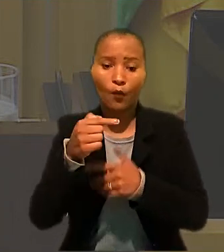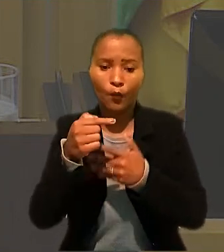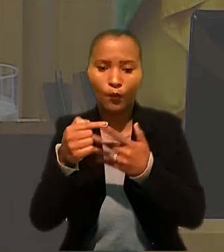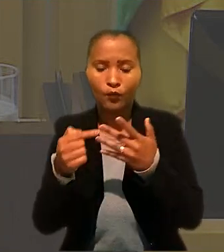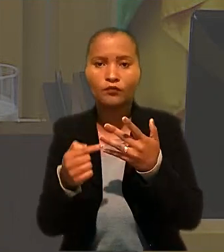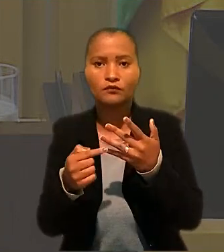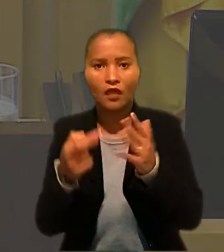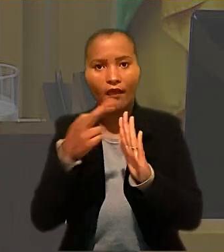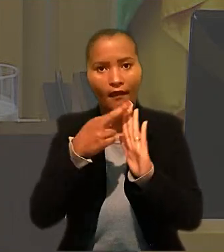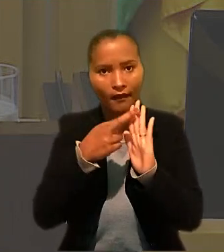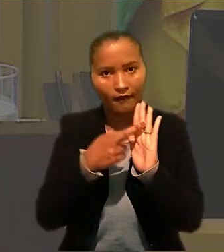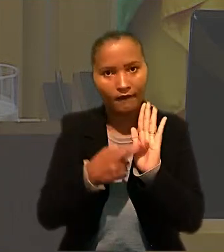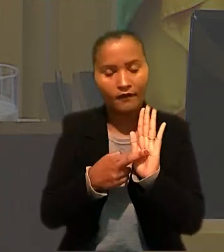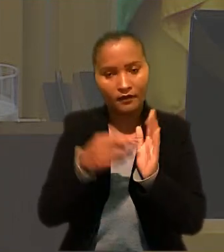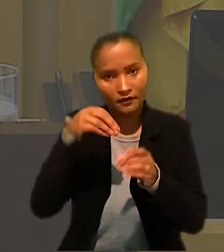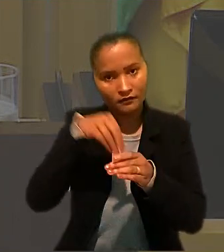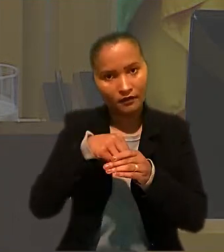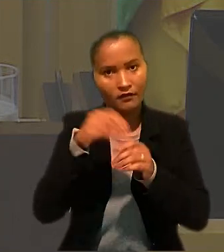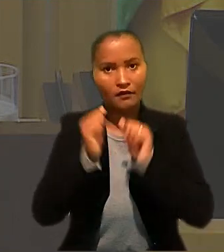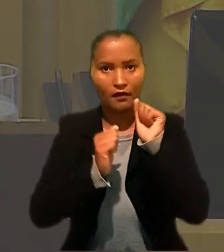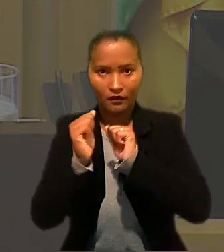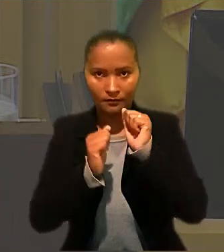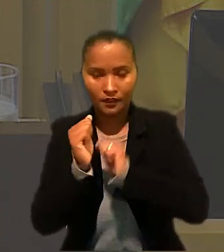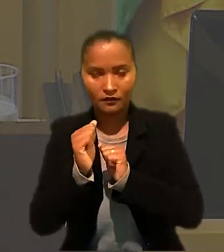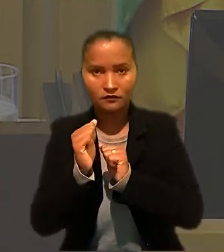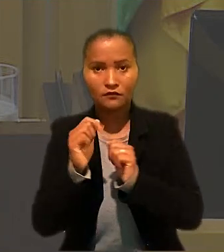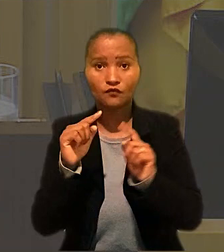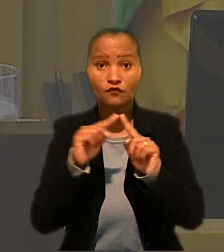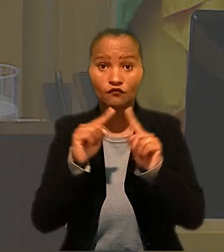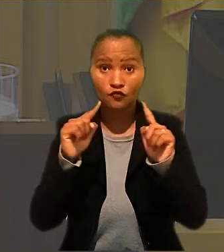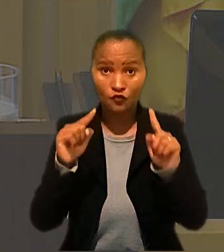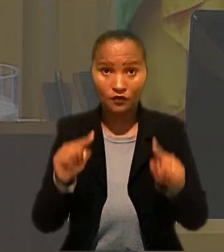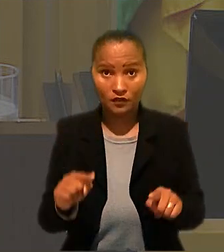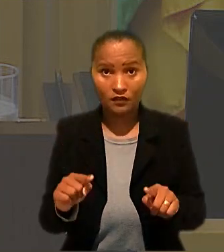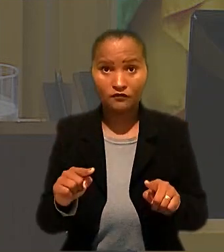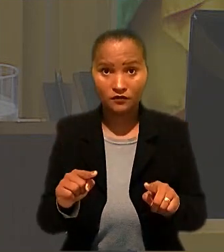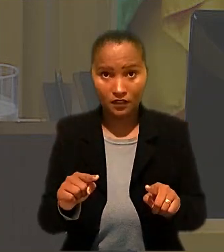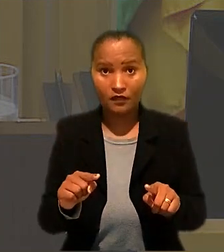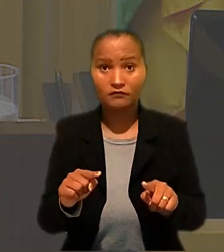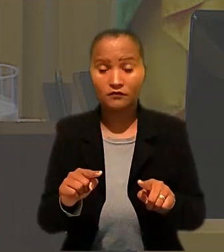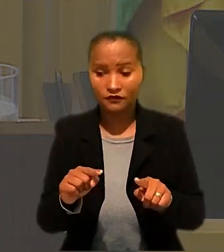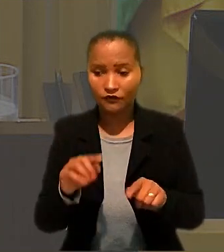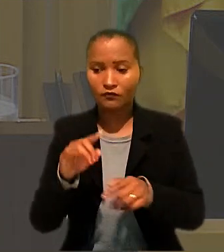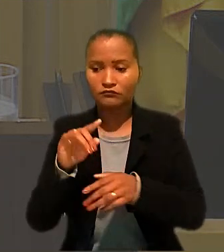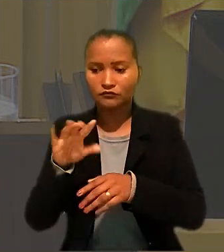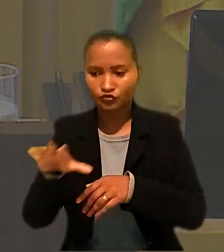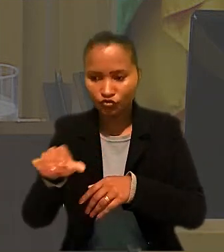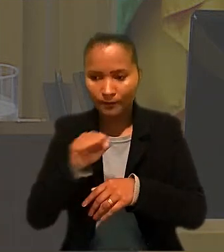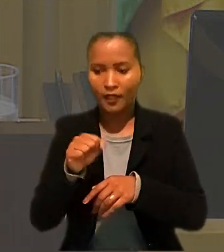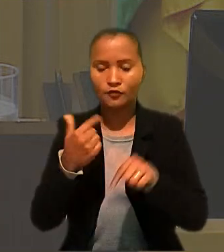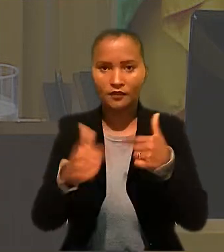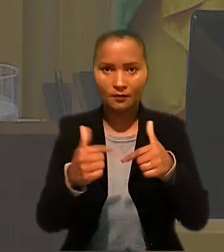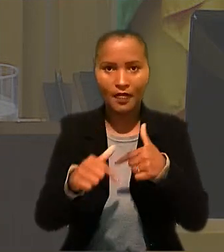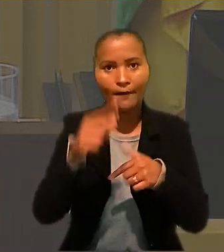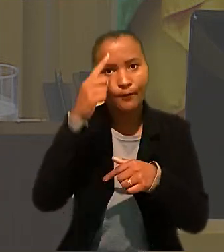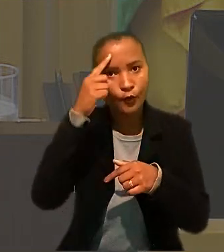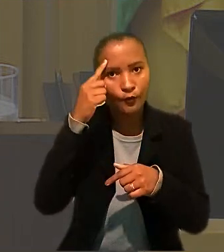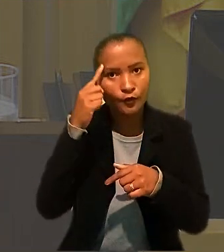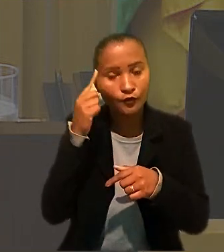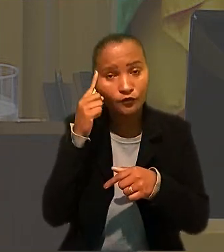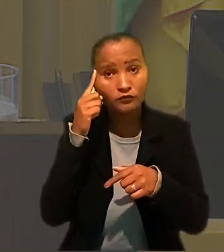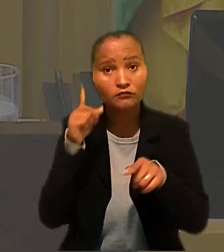no acordo recorrido que, segundo a norma interna da empresa, os empregados que venham a ser designados por minutos